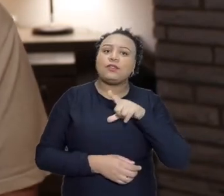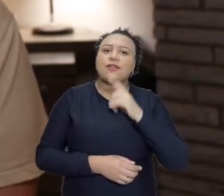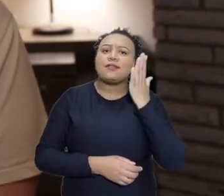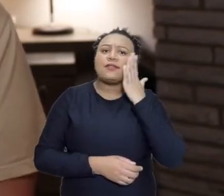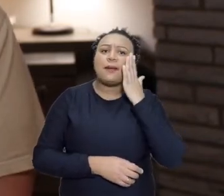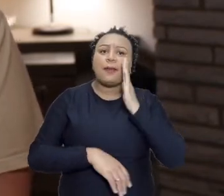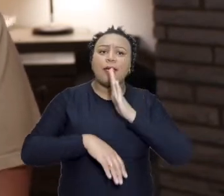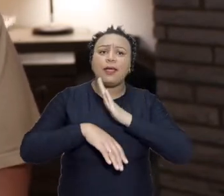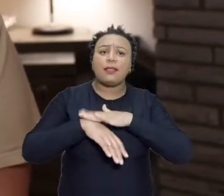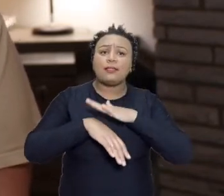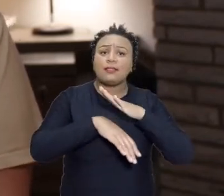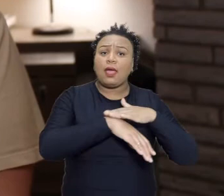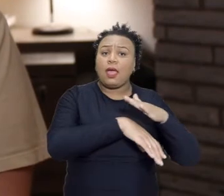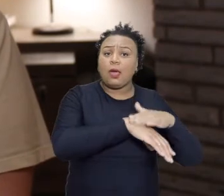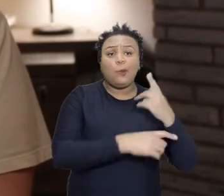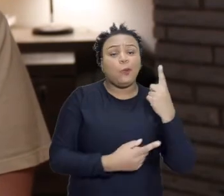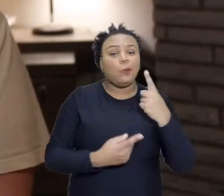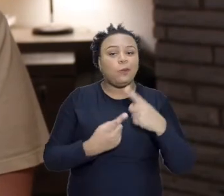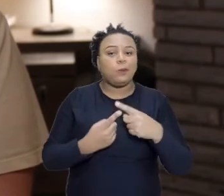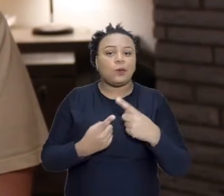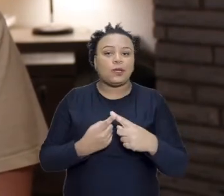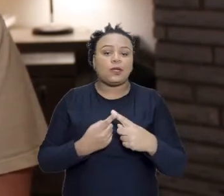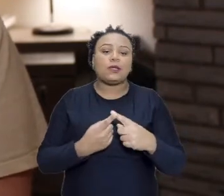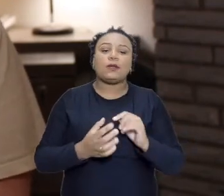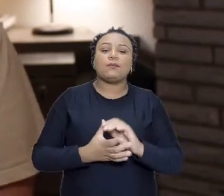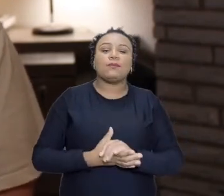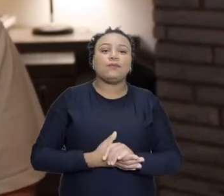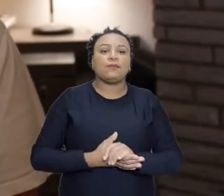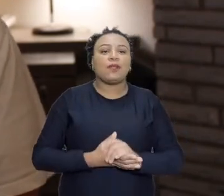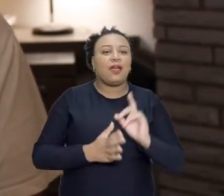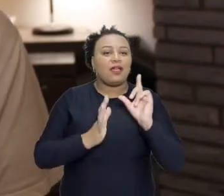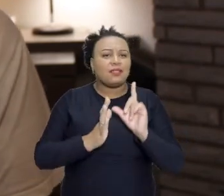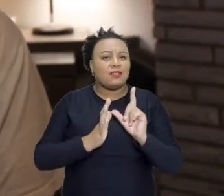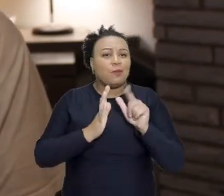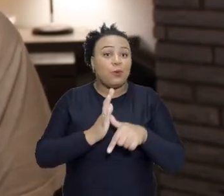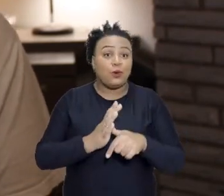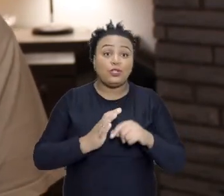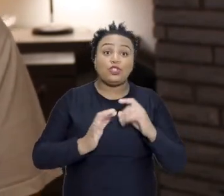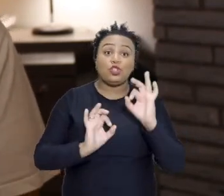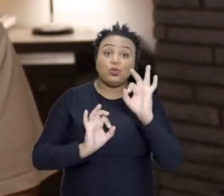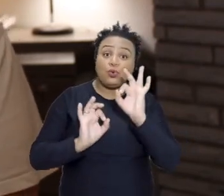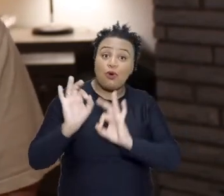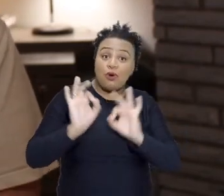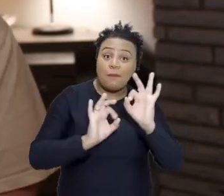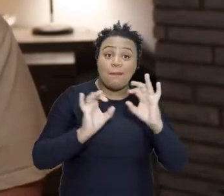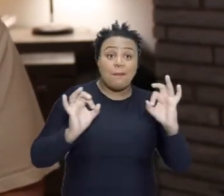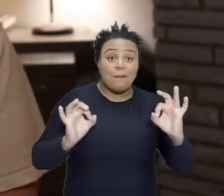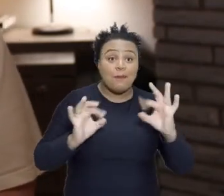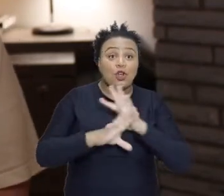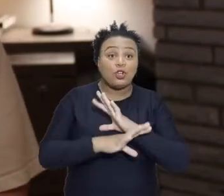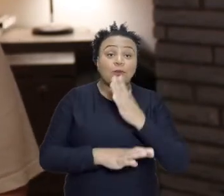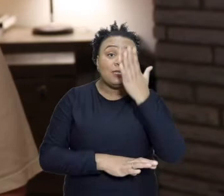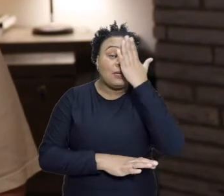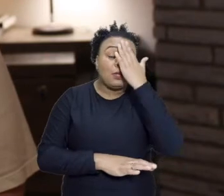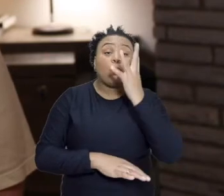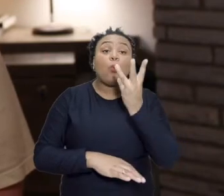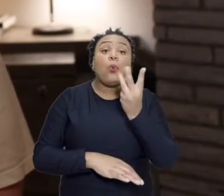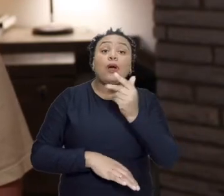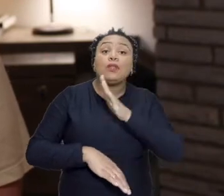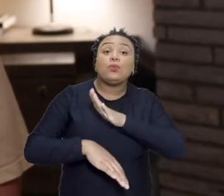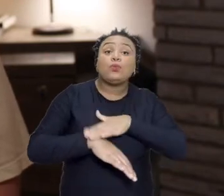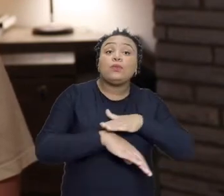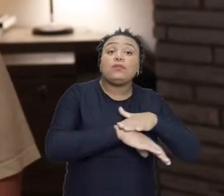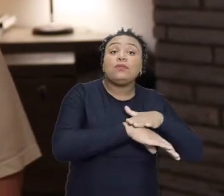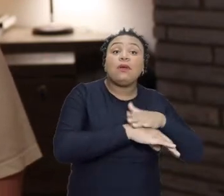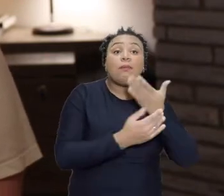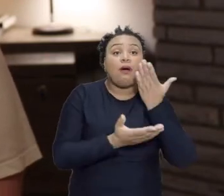tempo, porque depois de tudo isso programado, você tem que saber quanto tempo de aula você vai